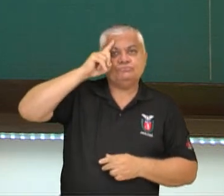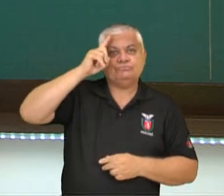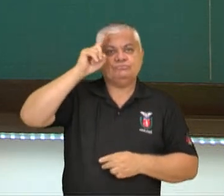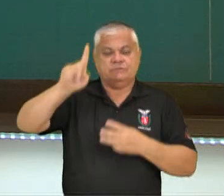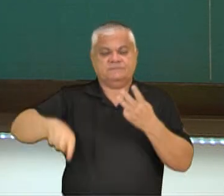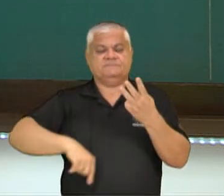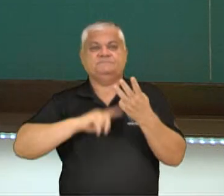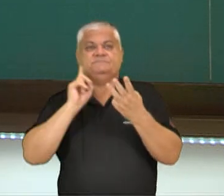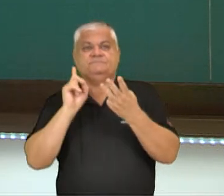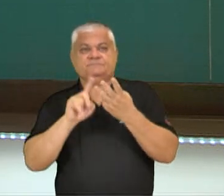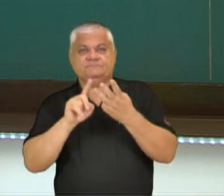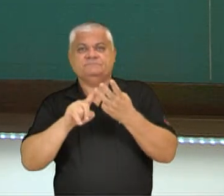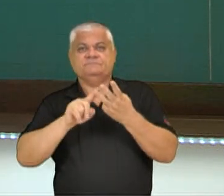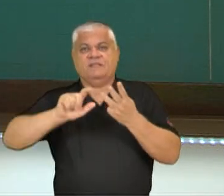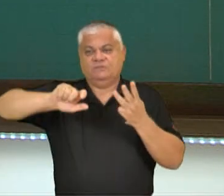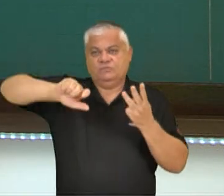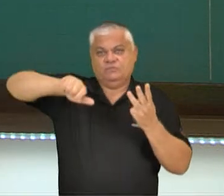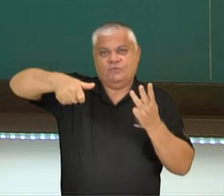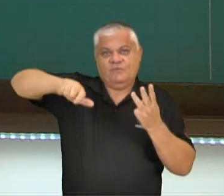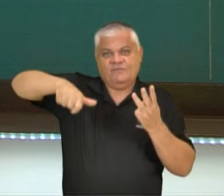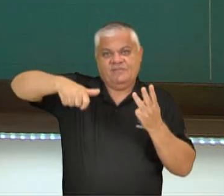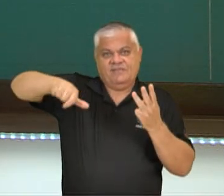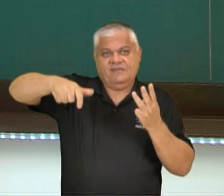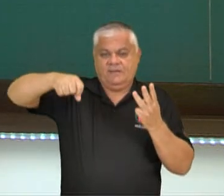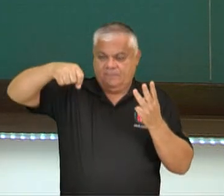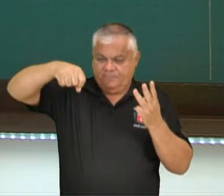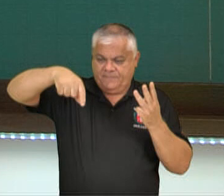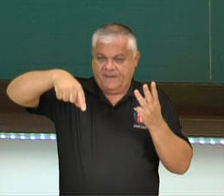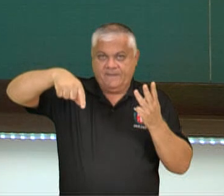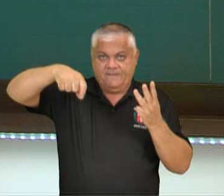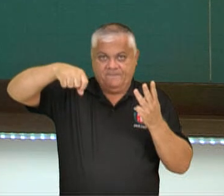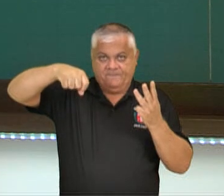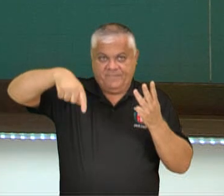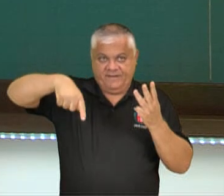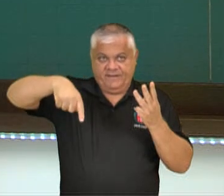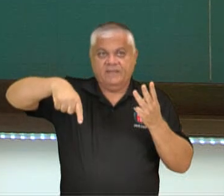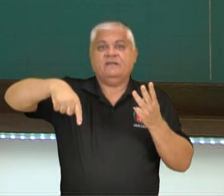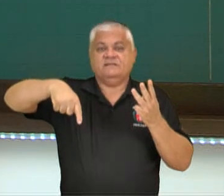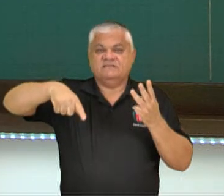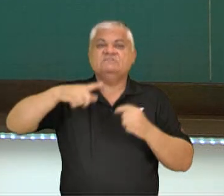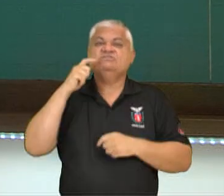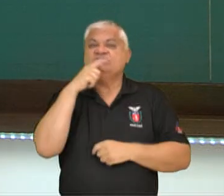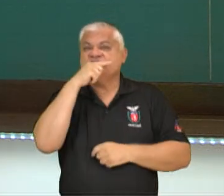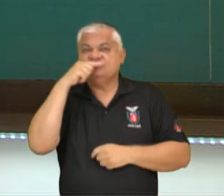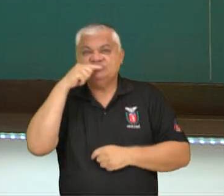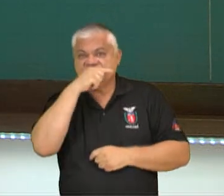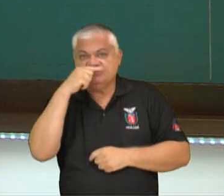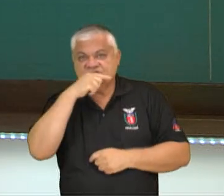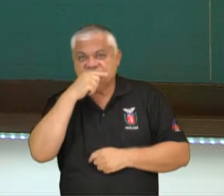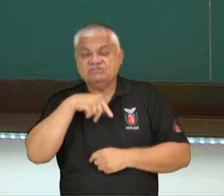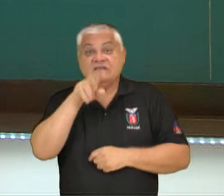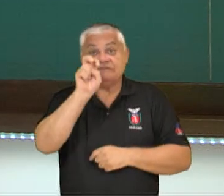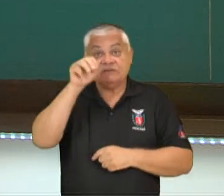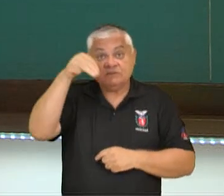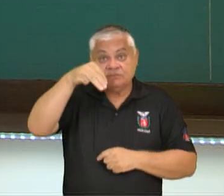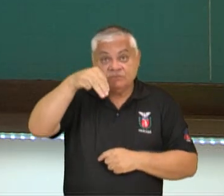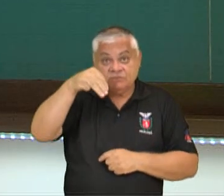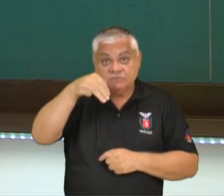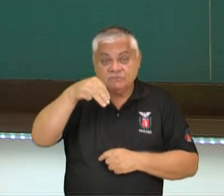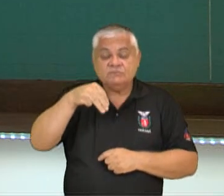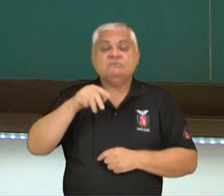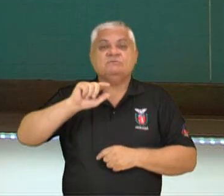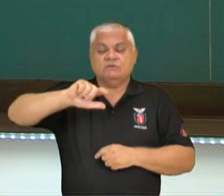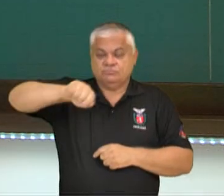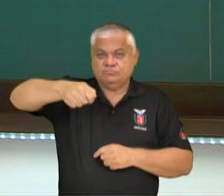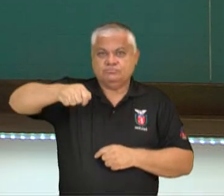temos ali o desenho de uma torneira com uma gota, né? Escrito assim: para escovar os dentes em 5 minutos, com